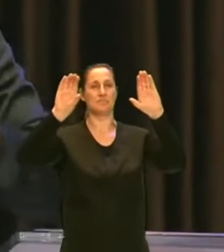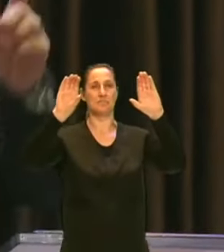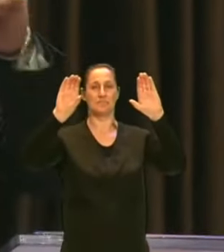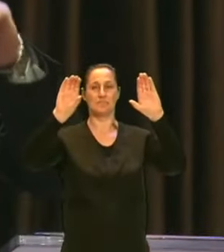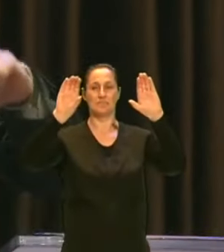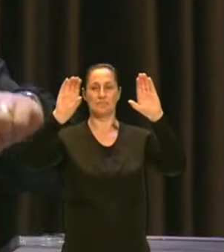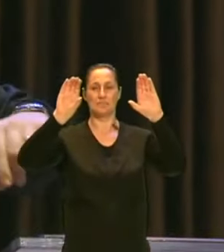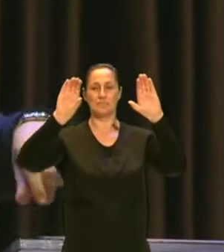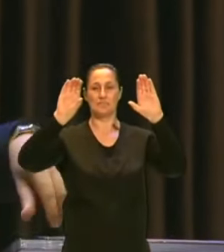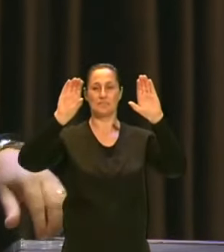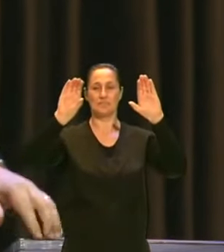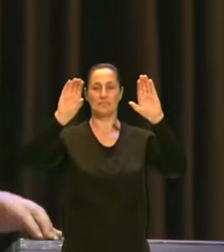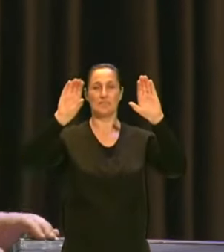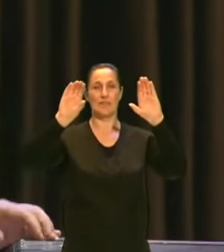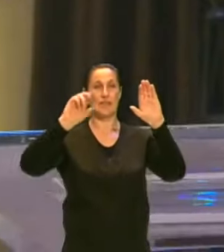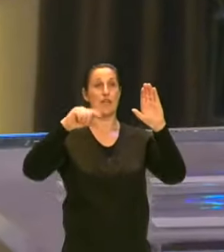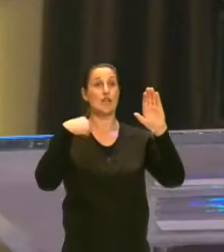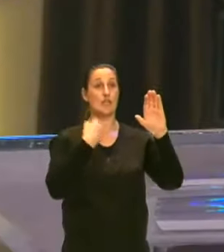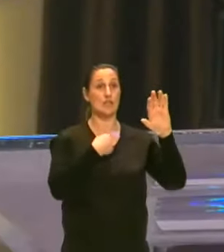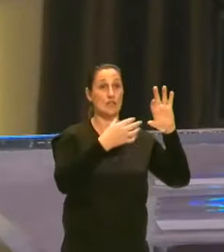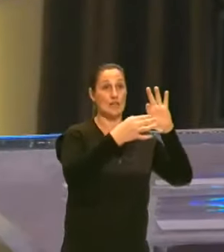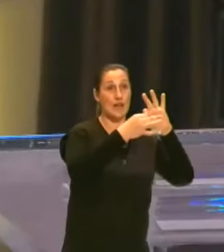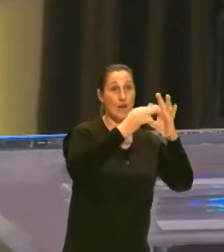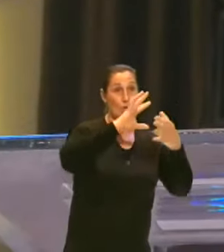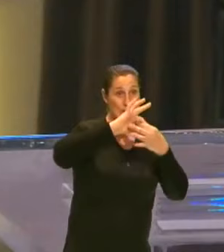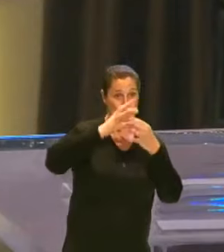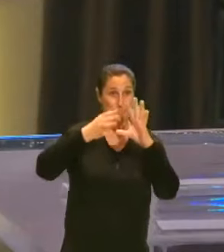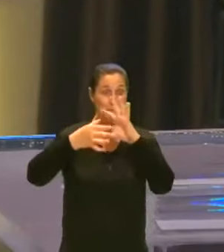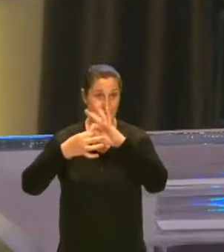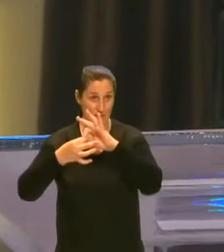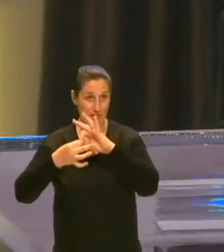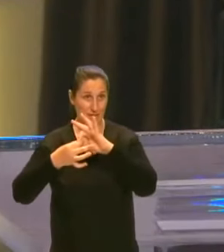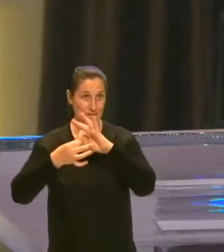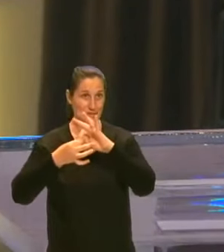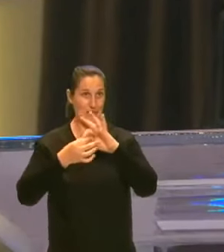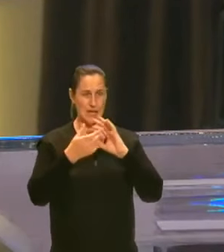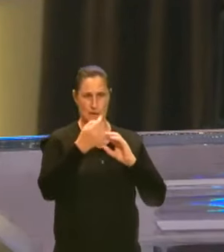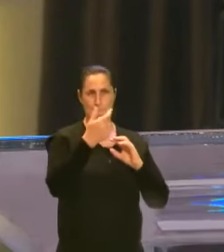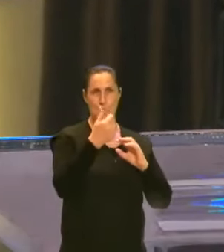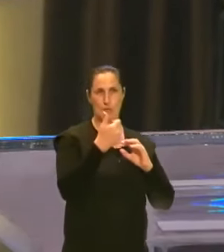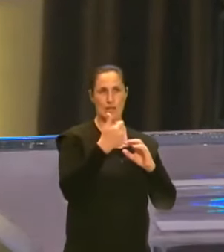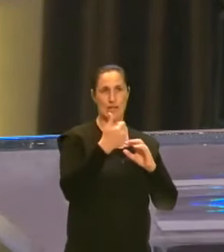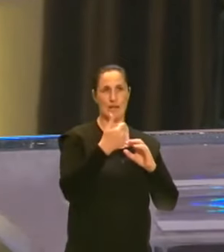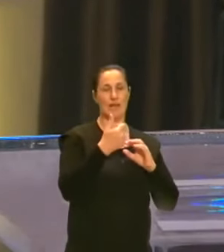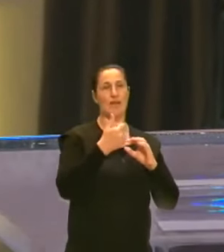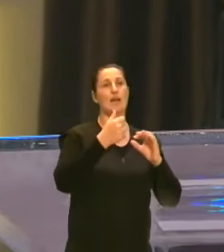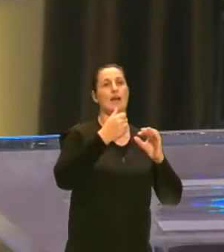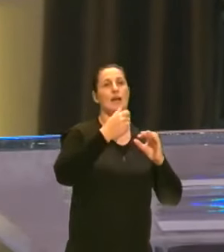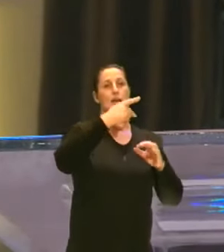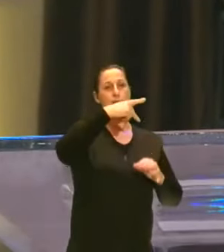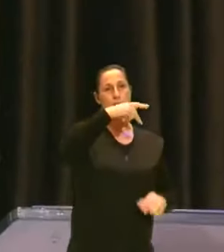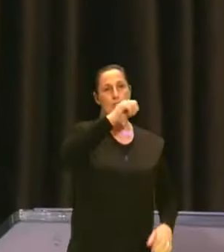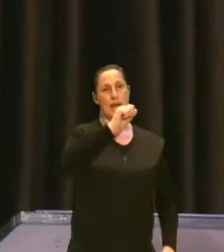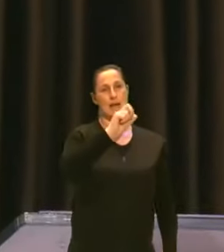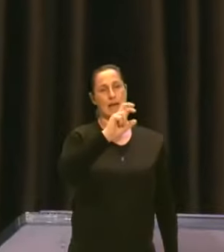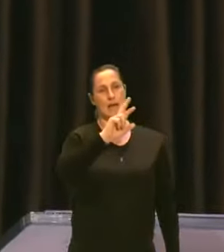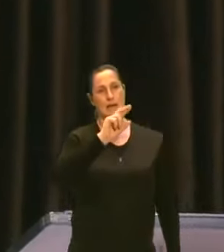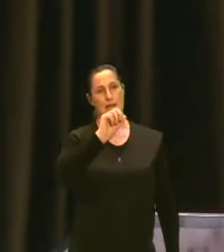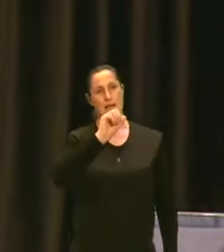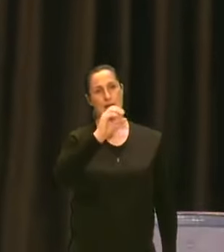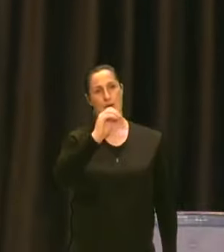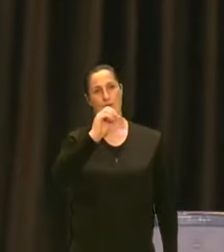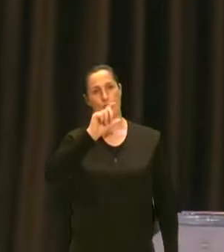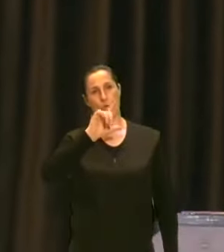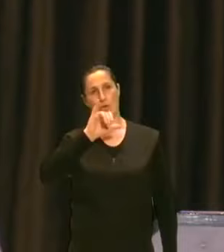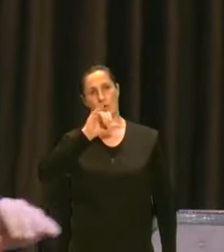A gente está vendo as Olimpíadas e daqui a pouco tem as Paralimpíadas. E nas Paralimpíadas tem o corredor que corre